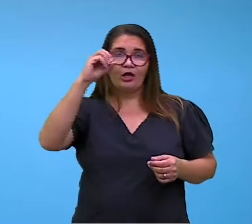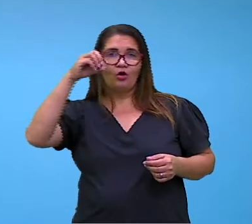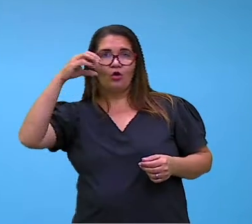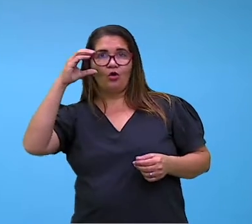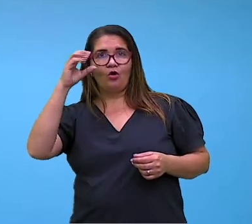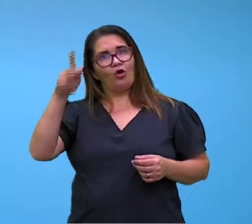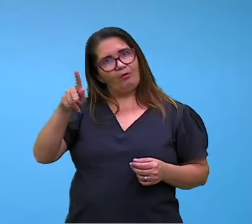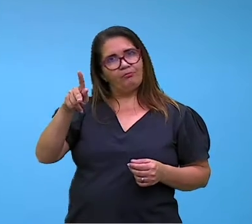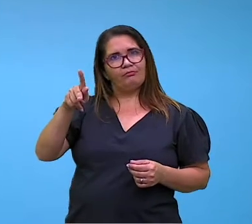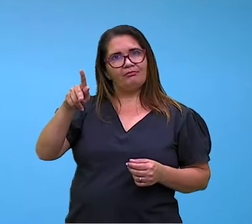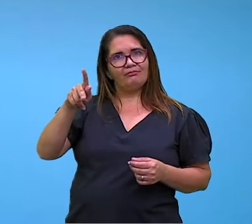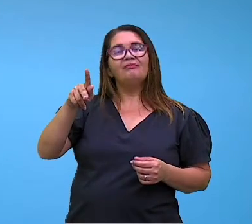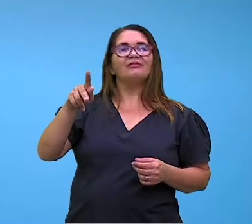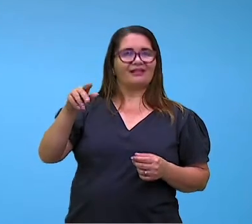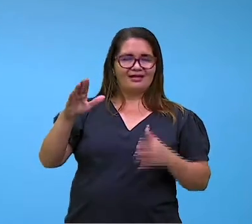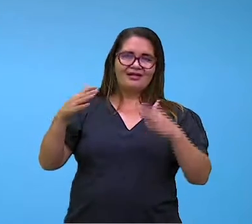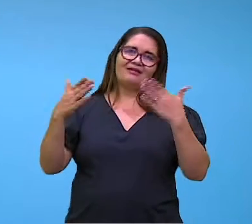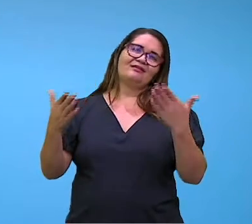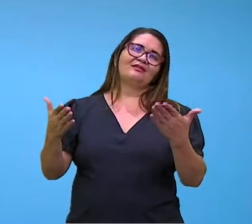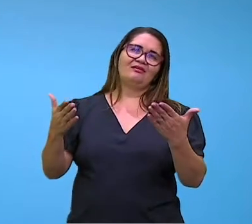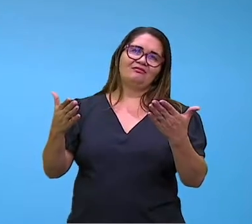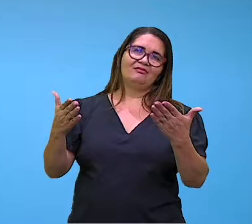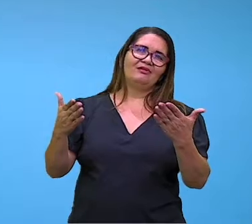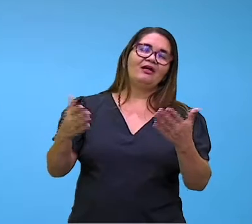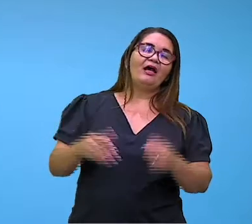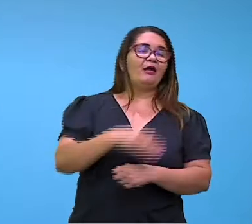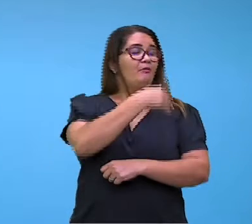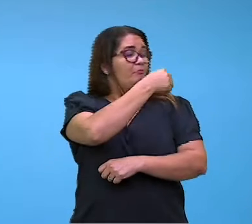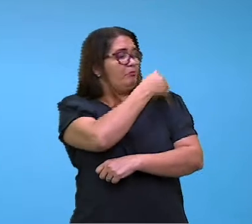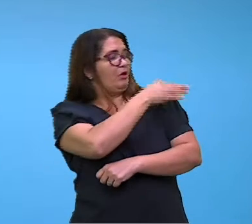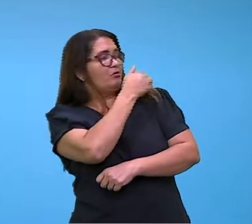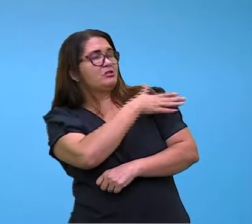que é preconceito, não é prejudiciar ninguém.